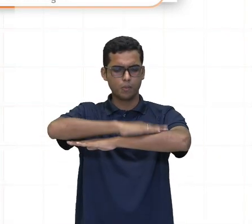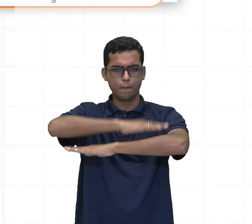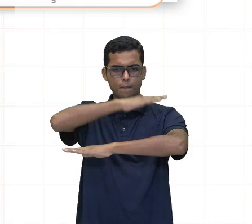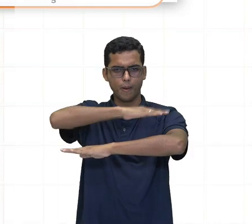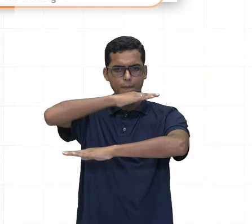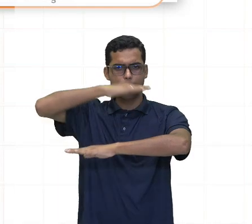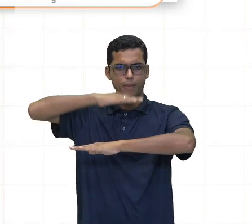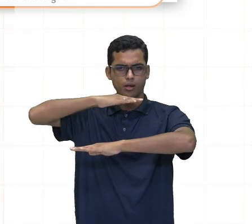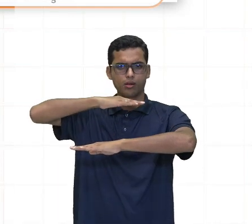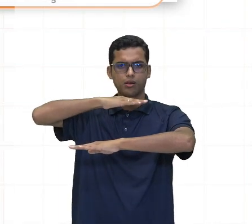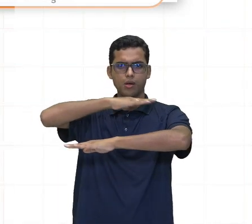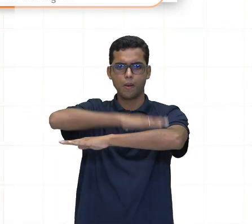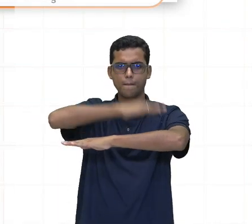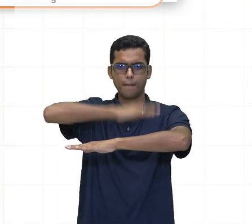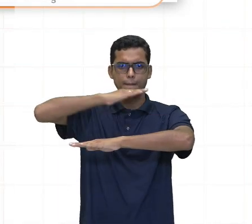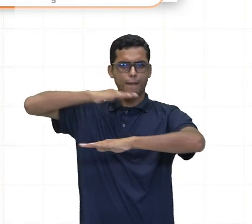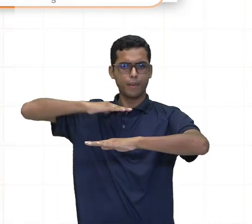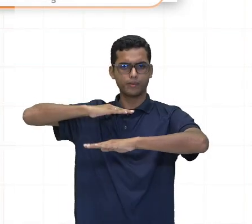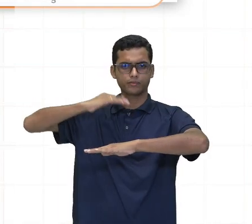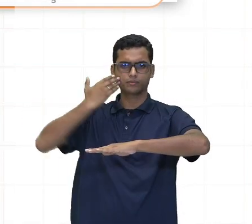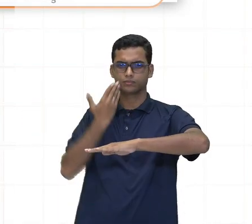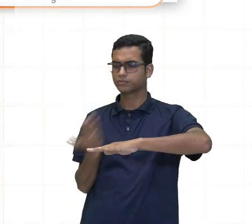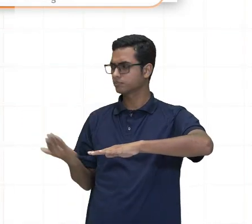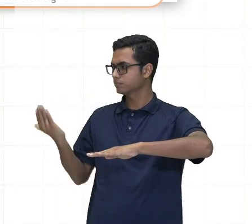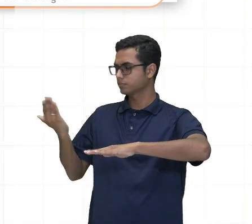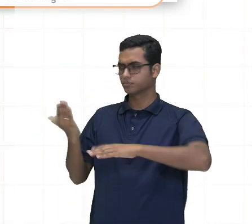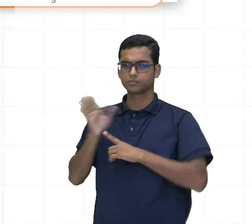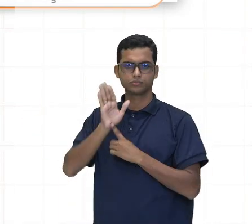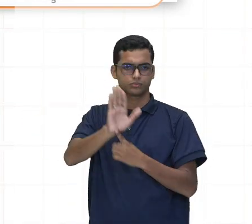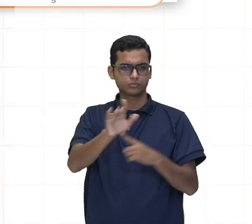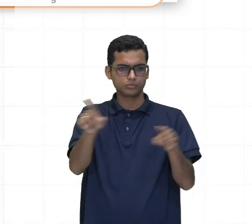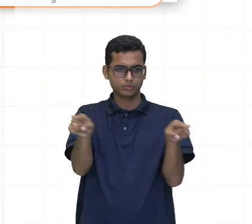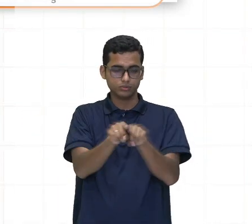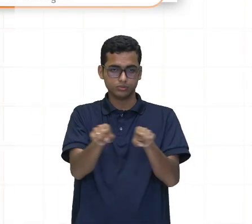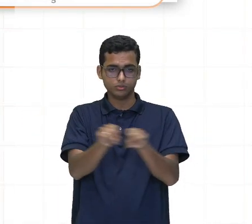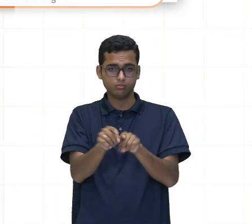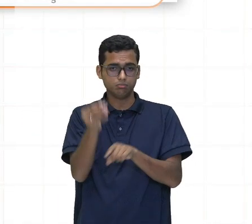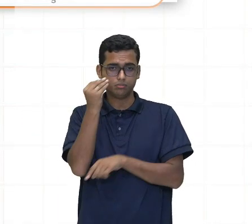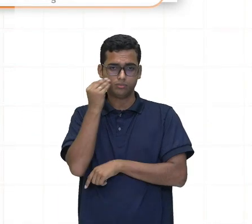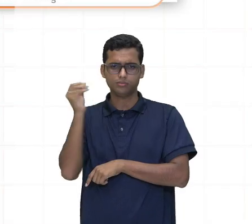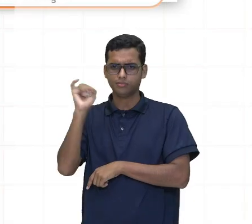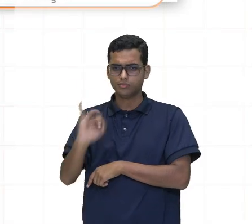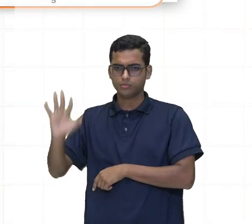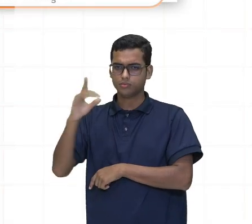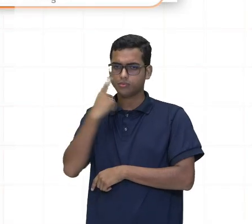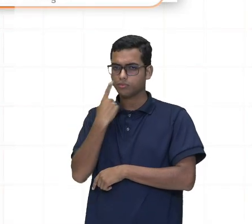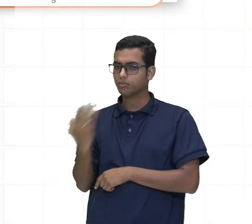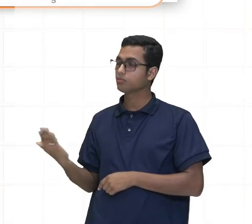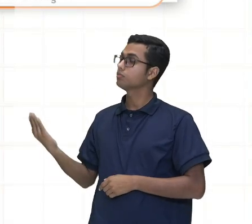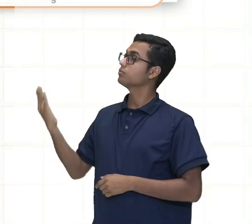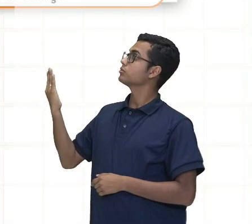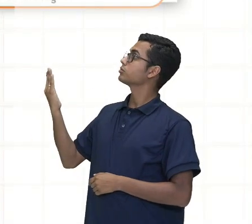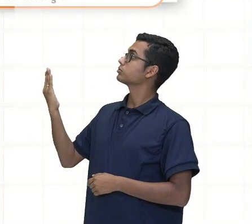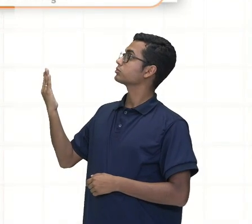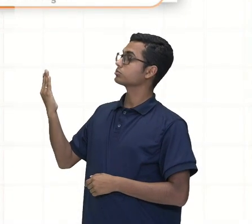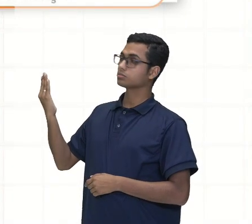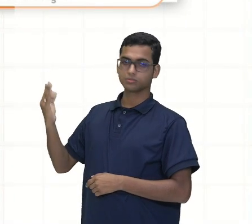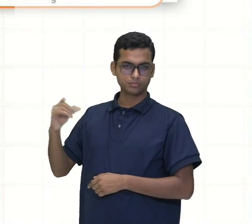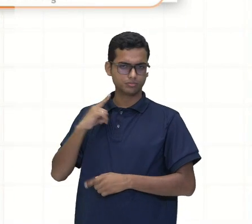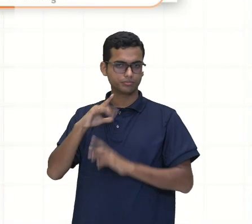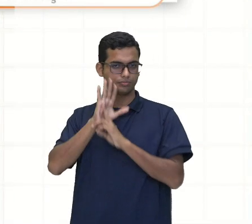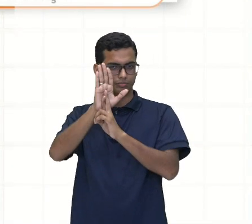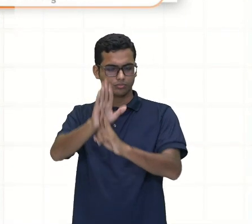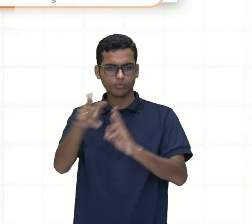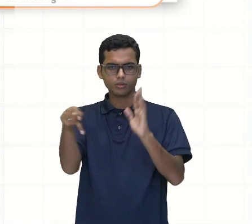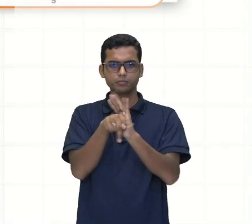é justamente a de terraço ou curva de nível. Observem nessa imagem aqui, nós temos a representação